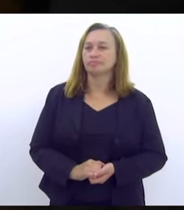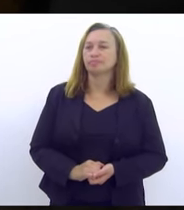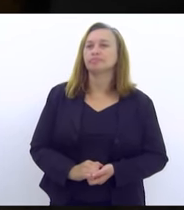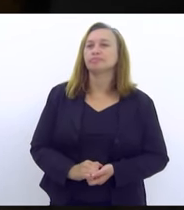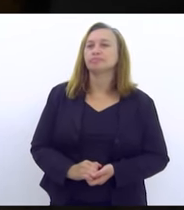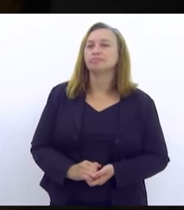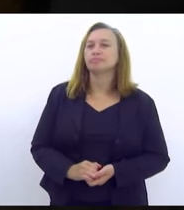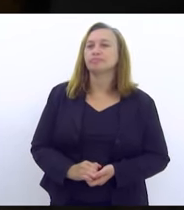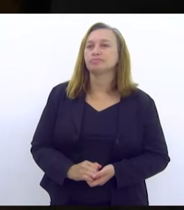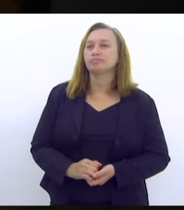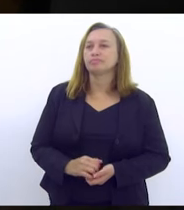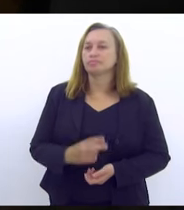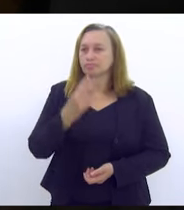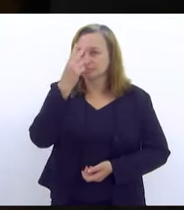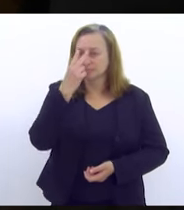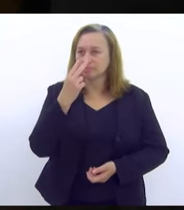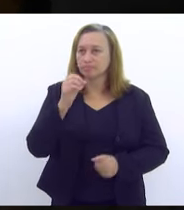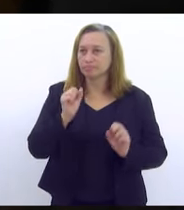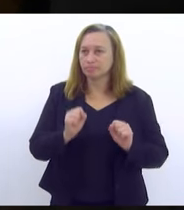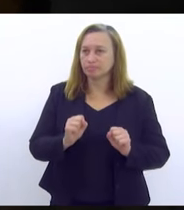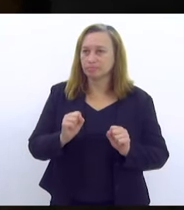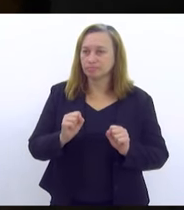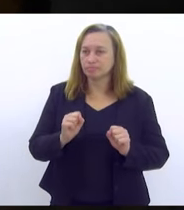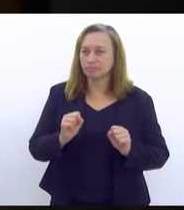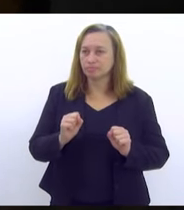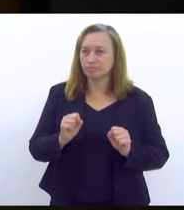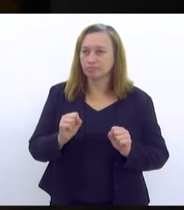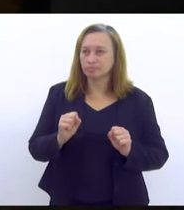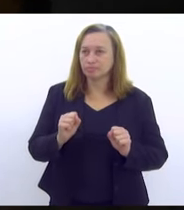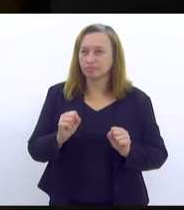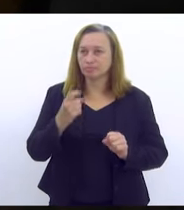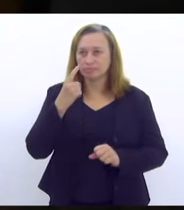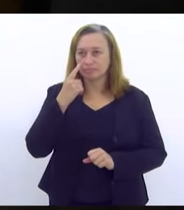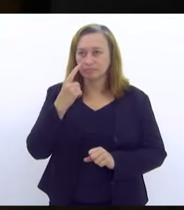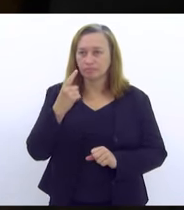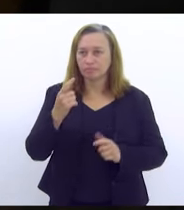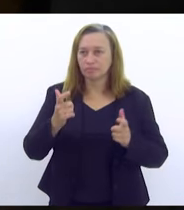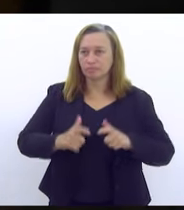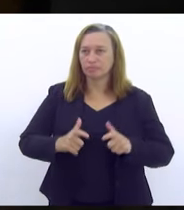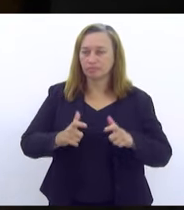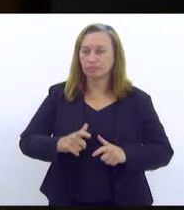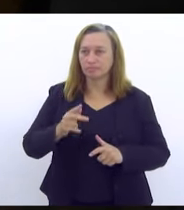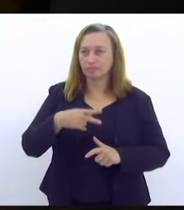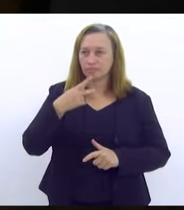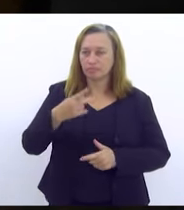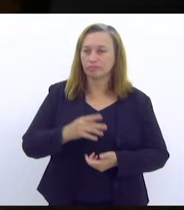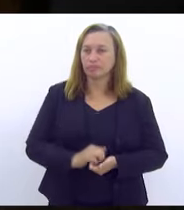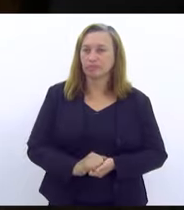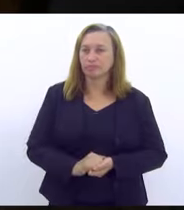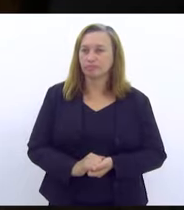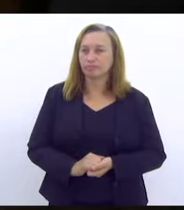possa me localizar de onde eu falo. Boa